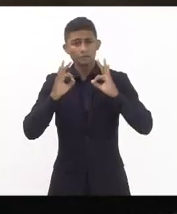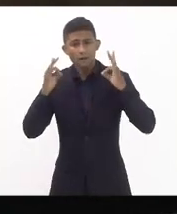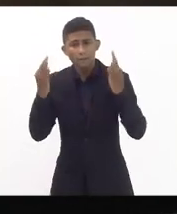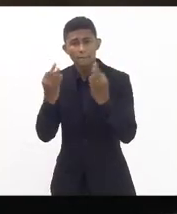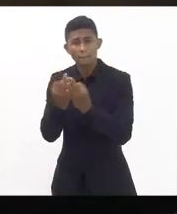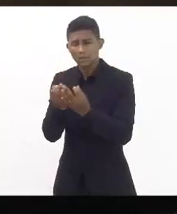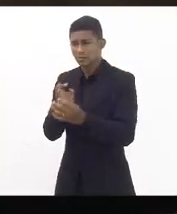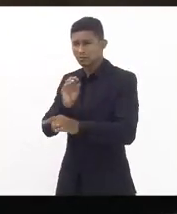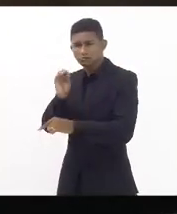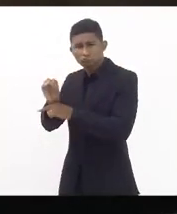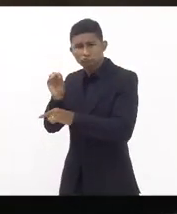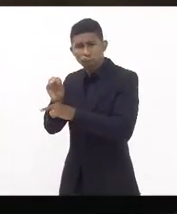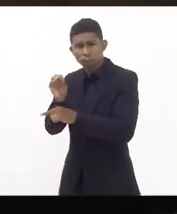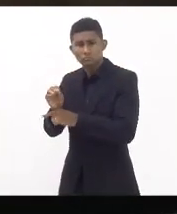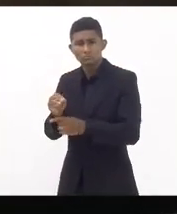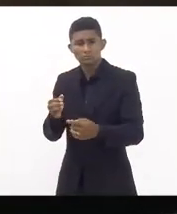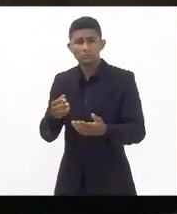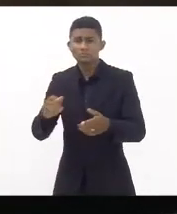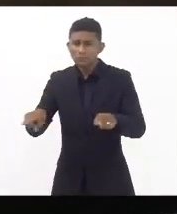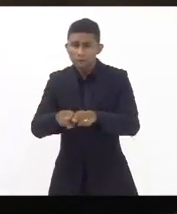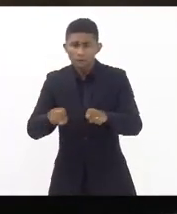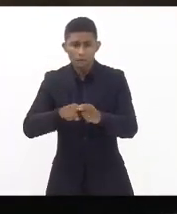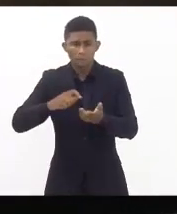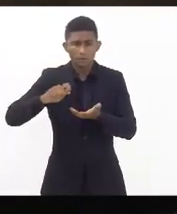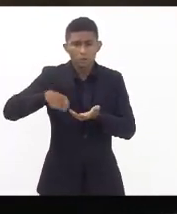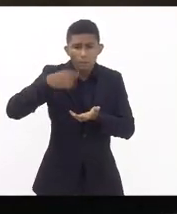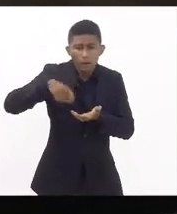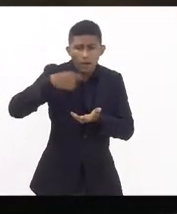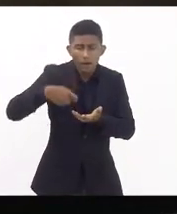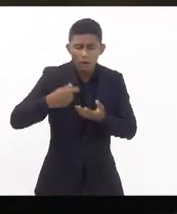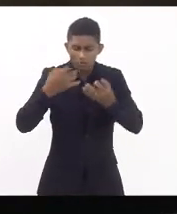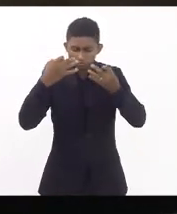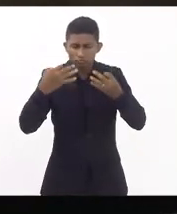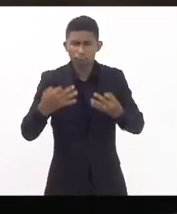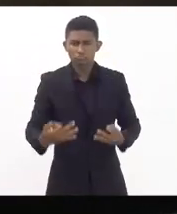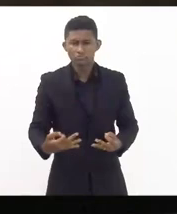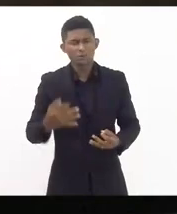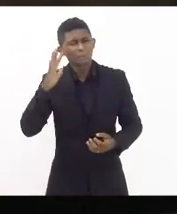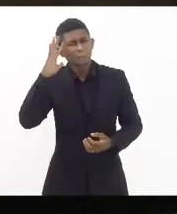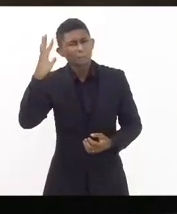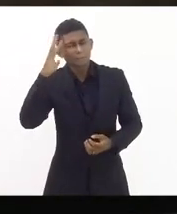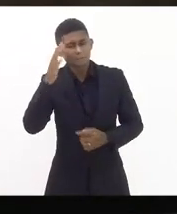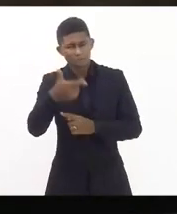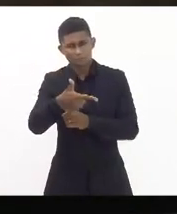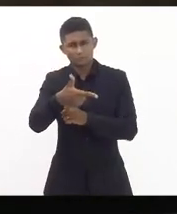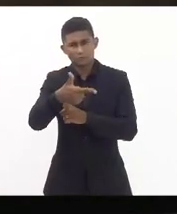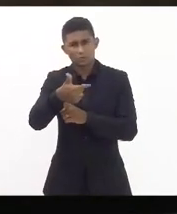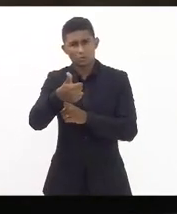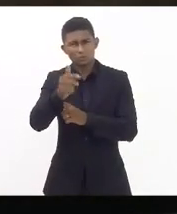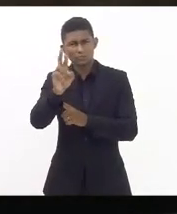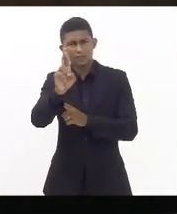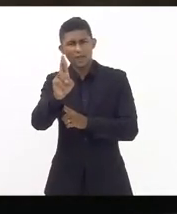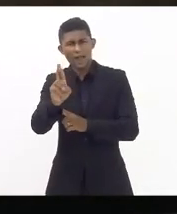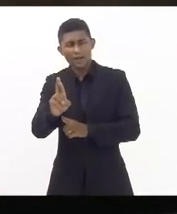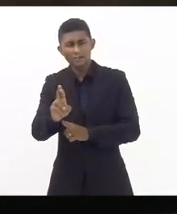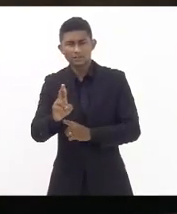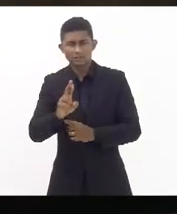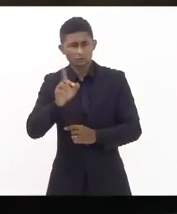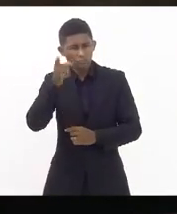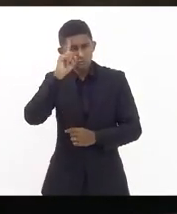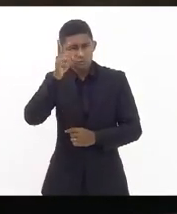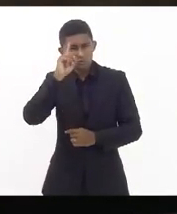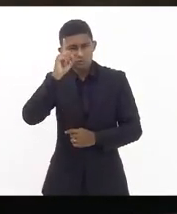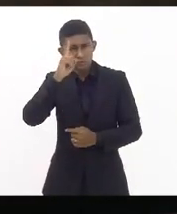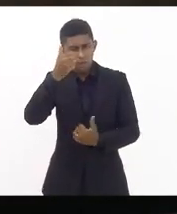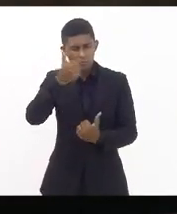é se alimentar com dignidade. Ter R$12 de auxílio refeição, isso